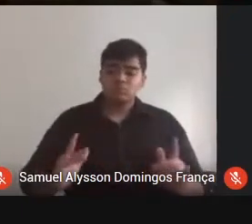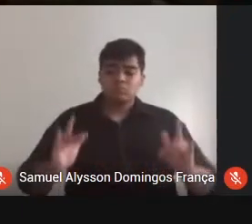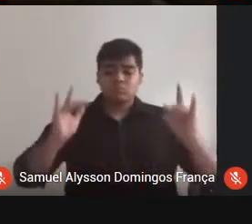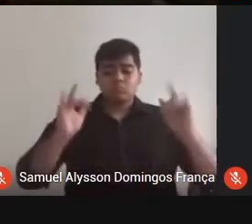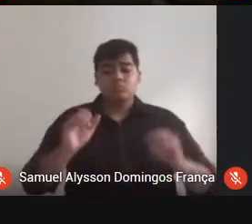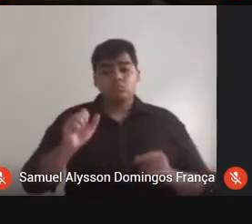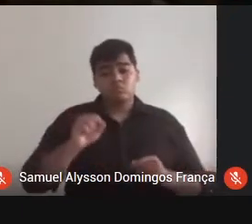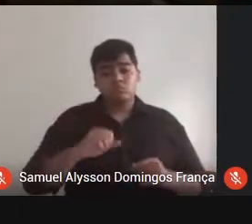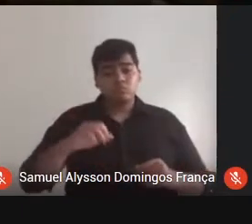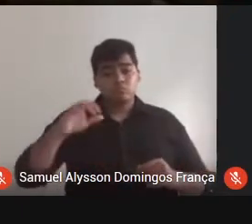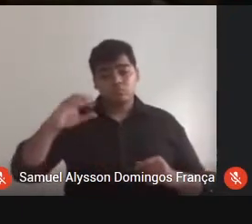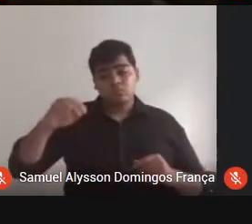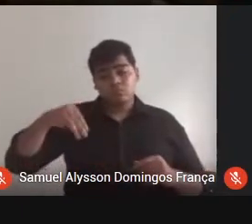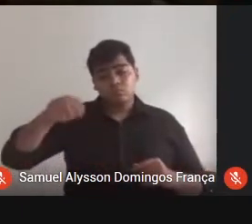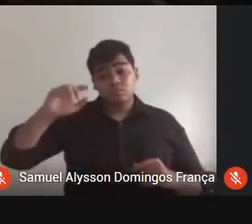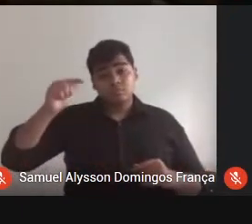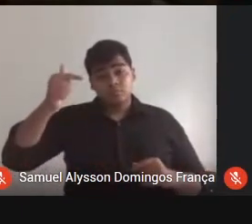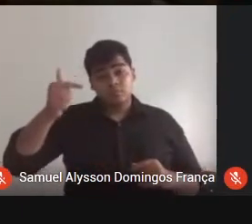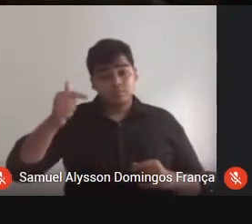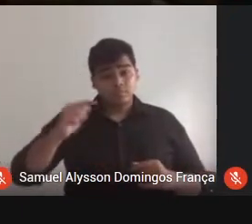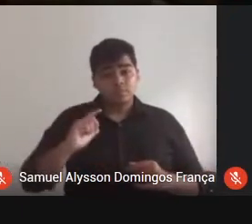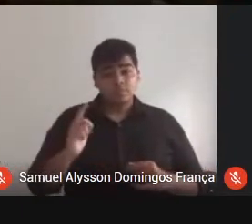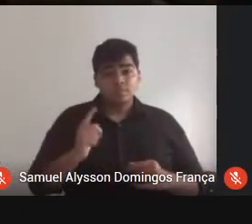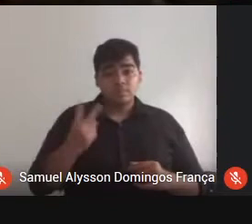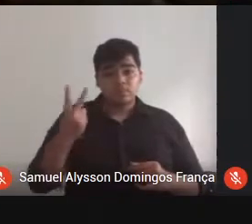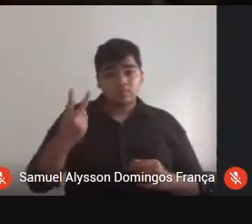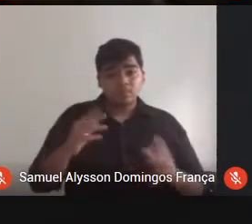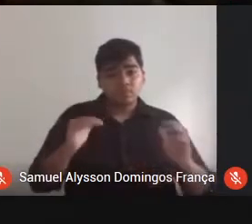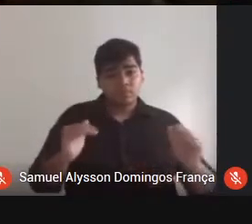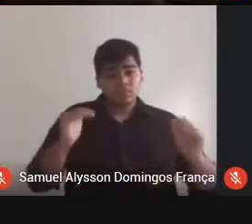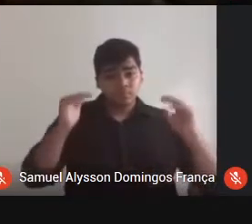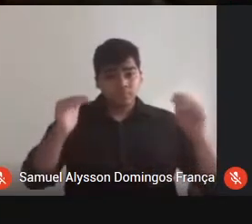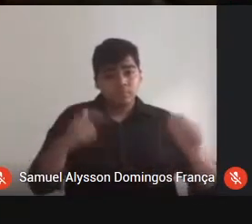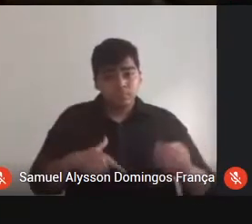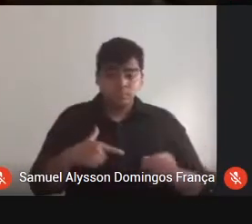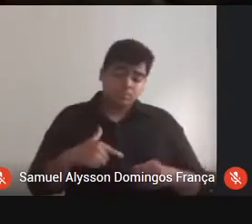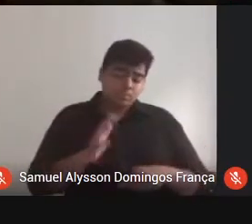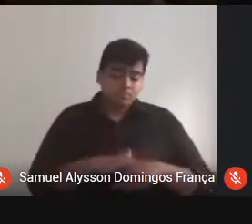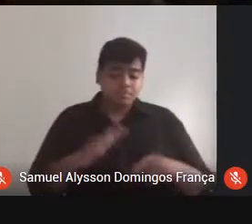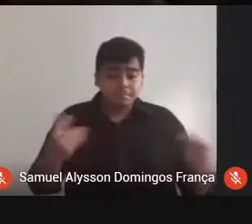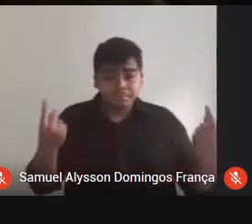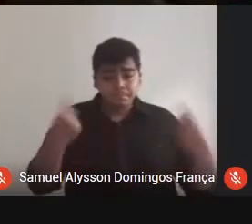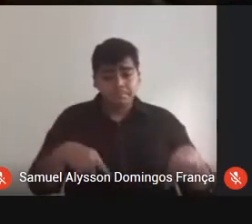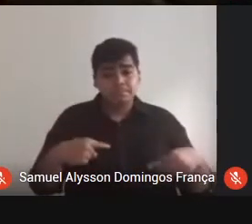metros quadrados, e eu vou aumentando cada vez mais os desafios, né,